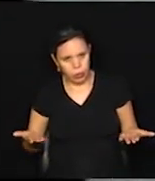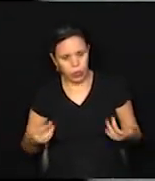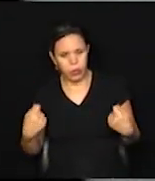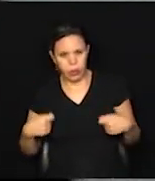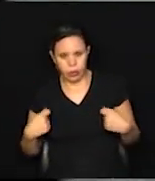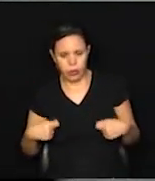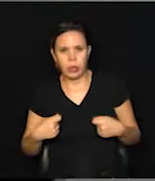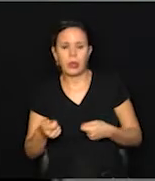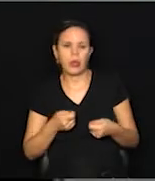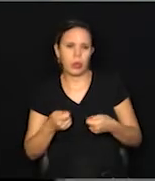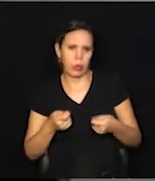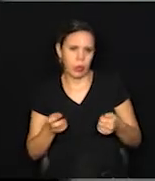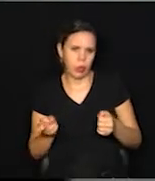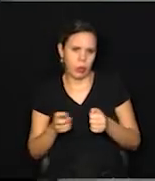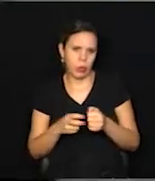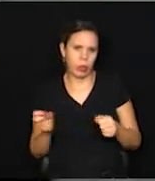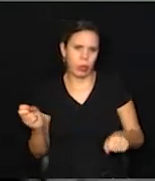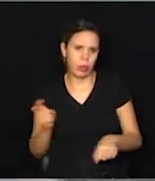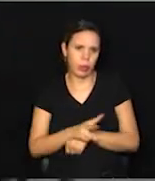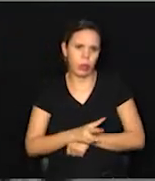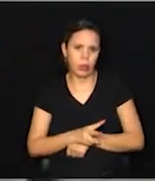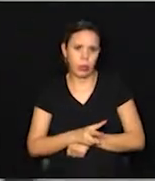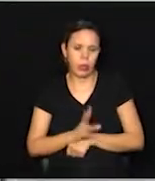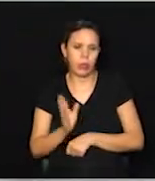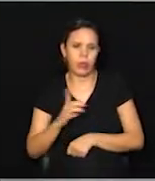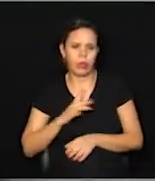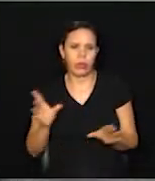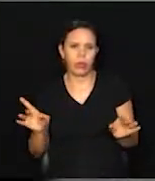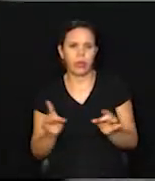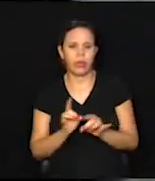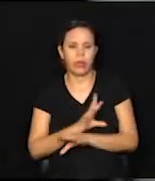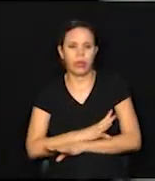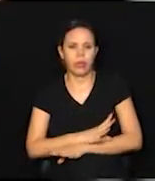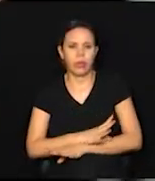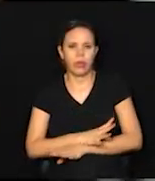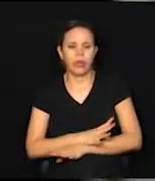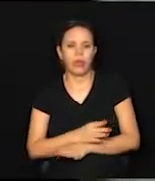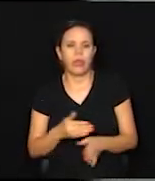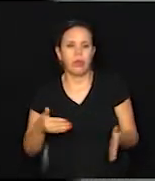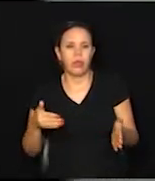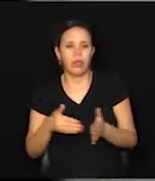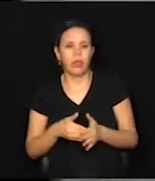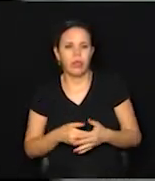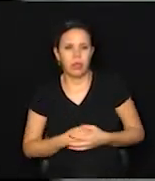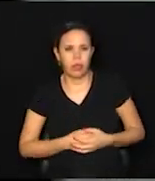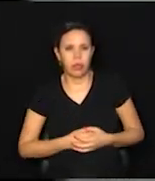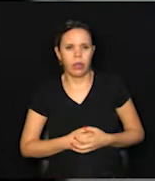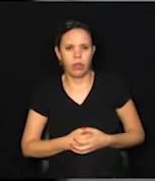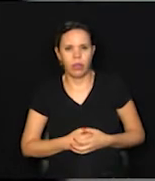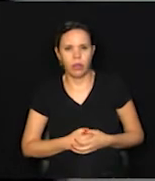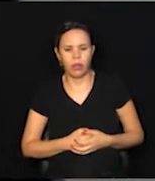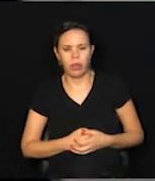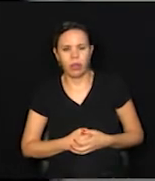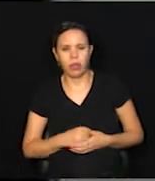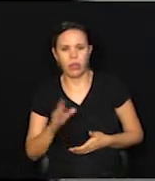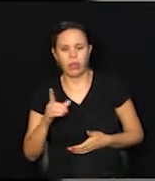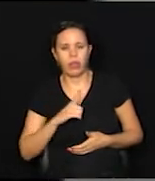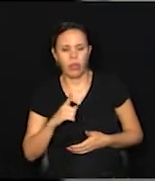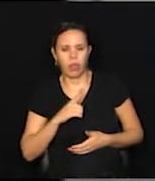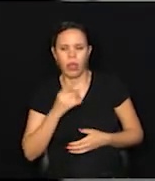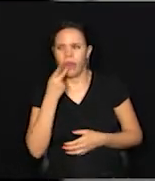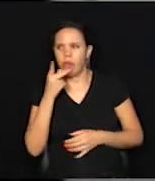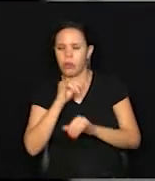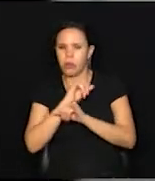precisa controlar esse vírus, né? E aí eu já termino a minha última questão, que é, já se tem dito